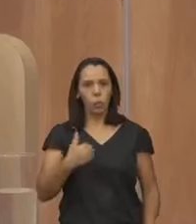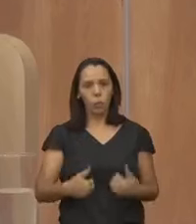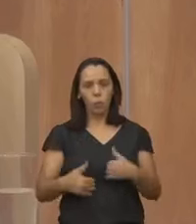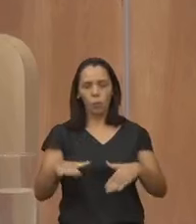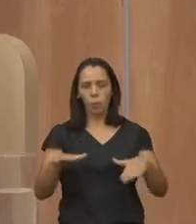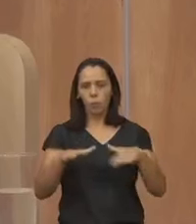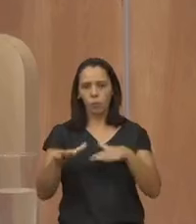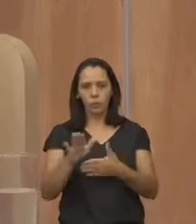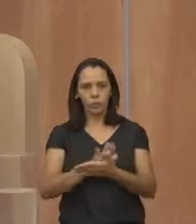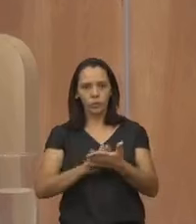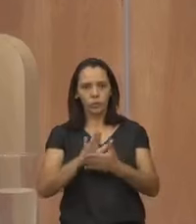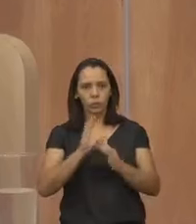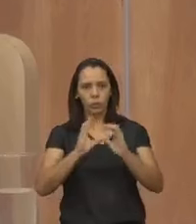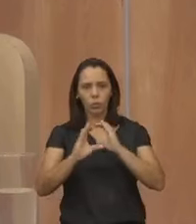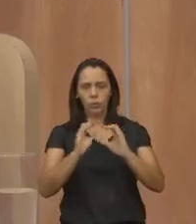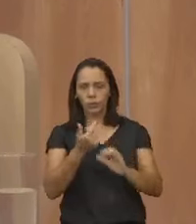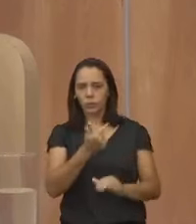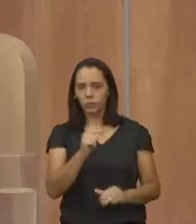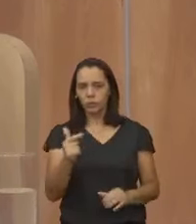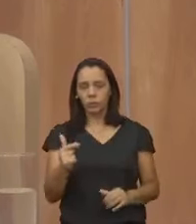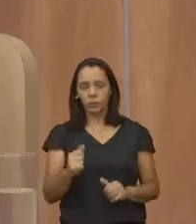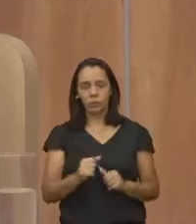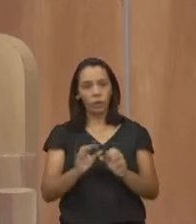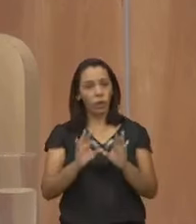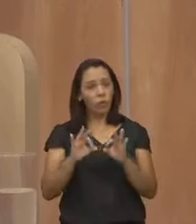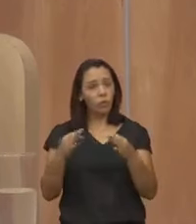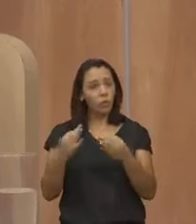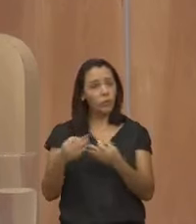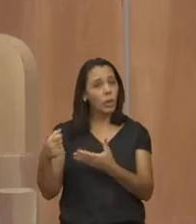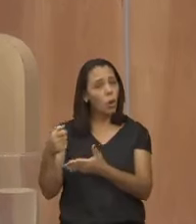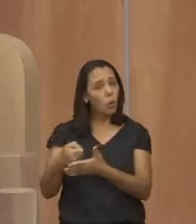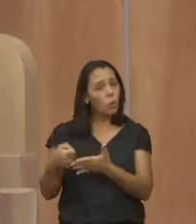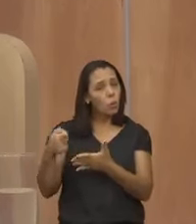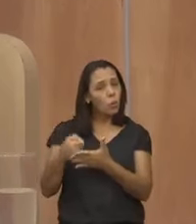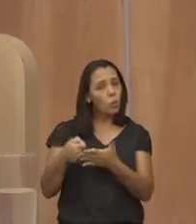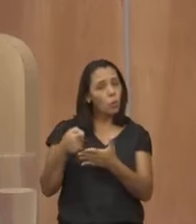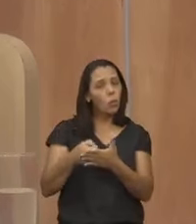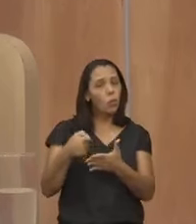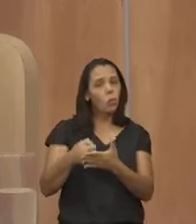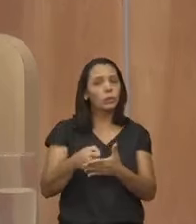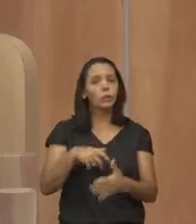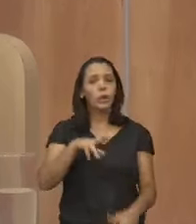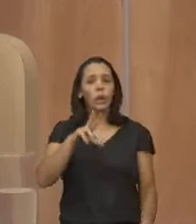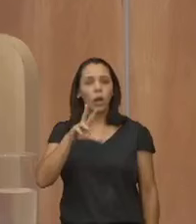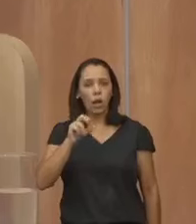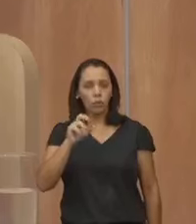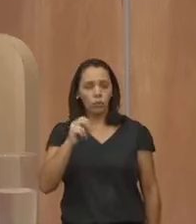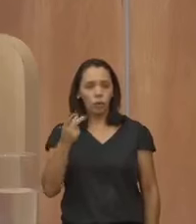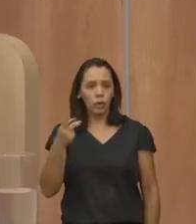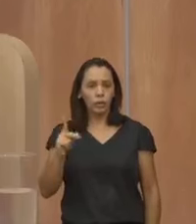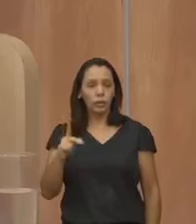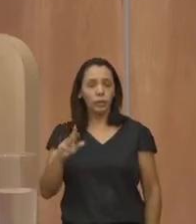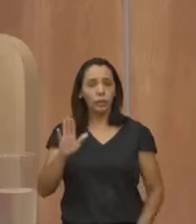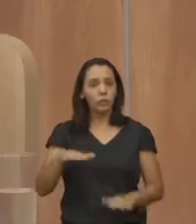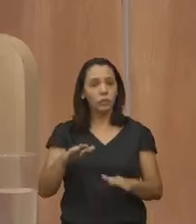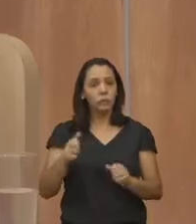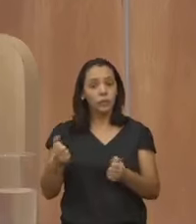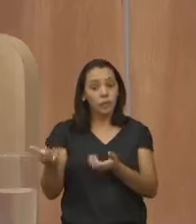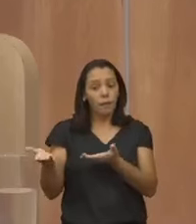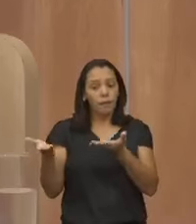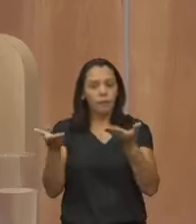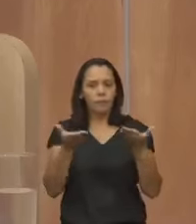A luta dessa mulher, dessa família, a avó do Christian, quantas vezes teve que carregar no meio daquele barro? E a gente sabe que ainda tem